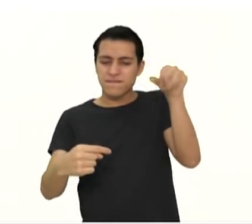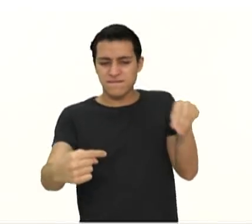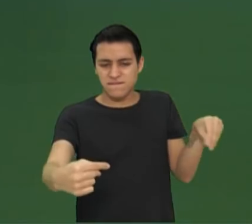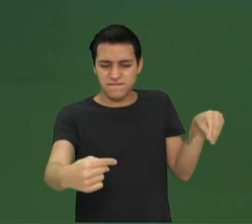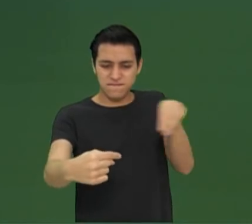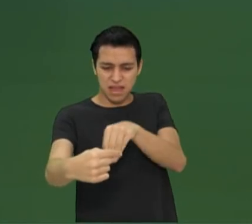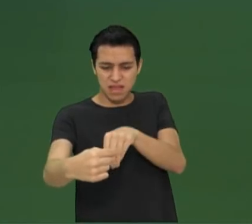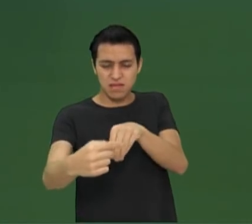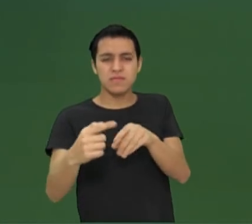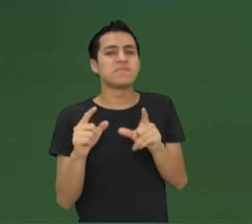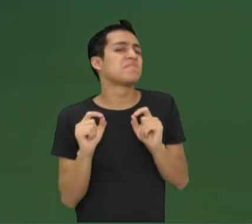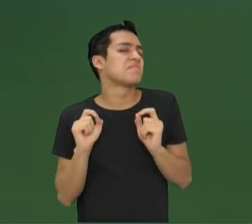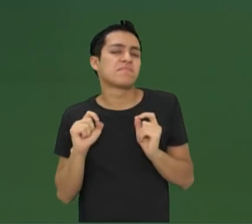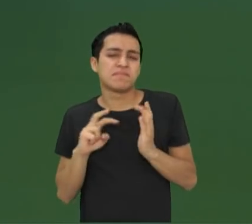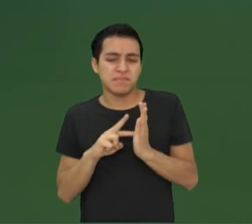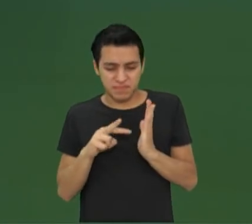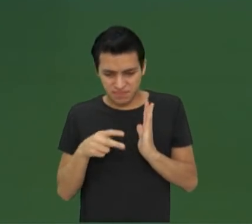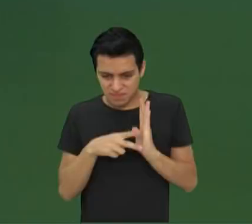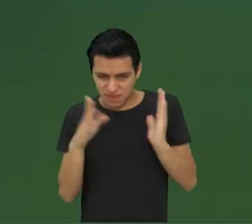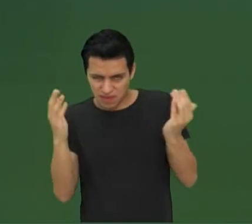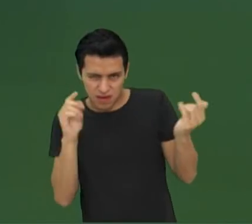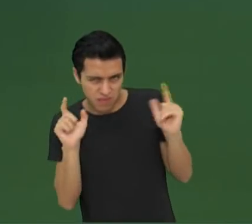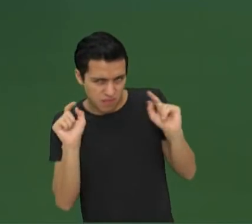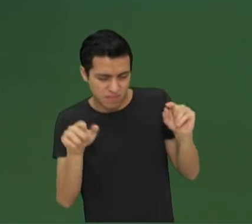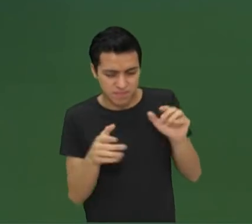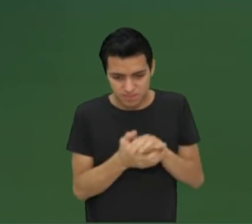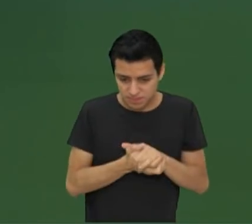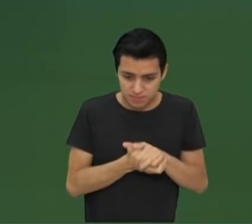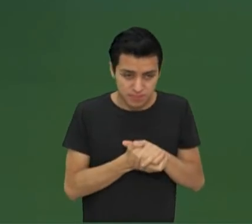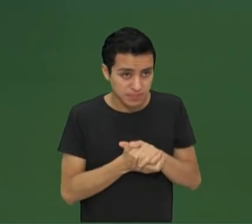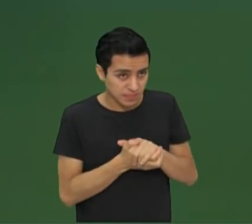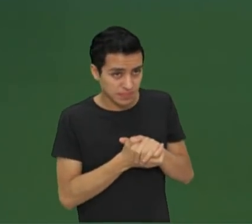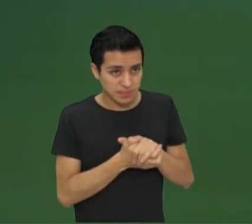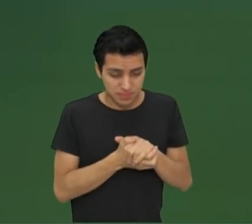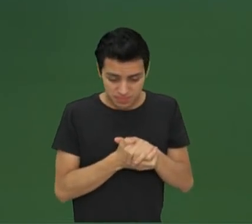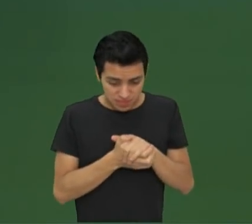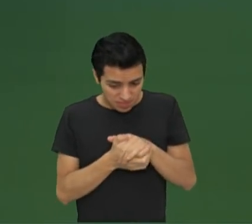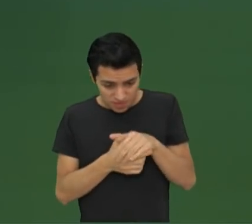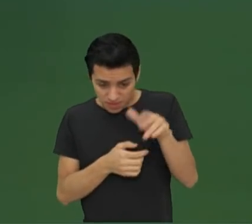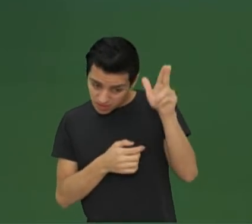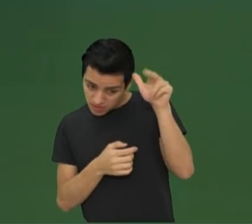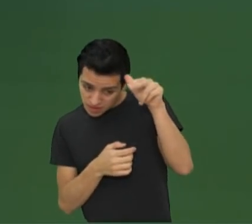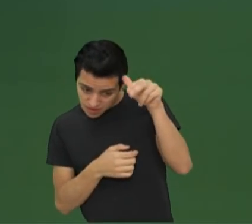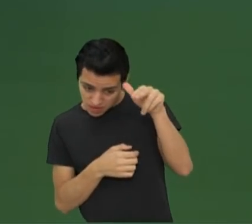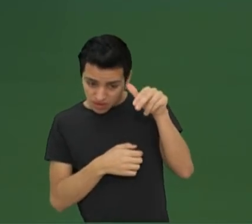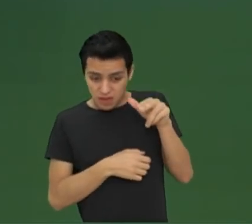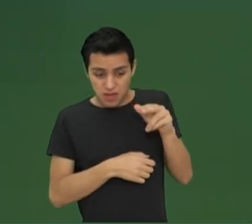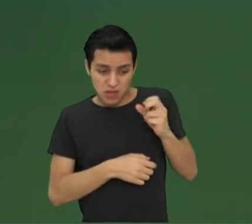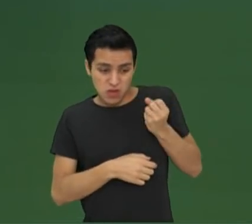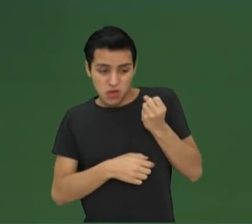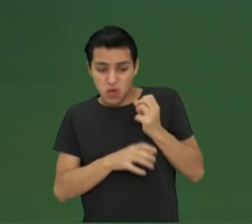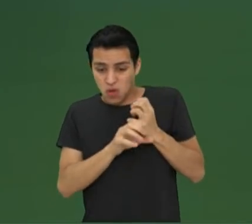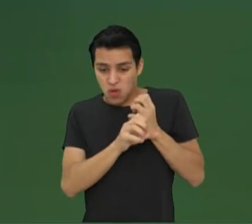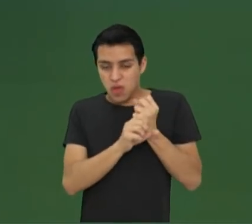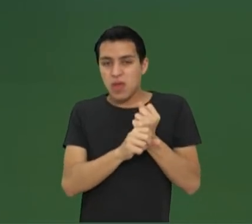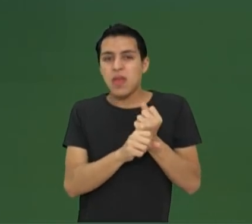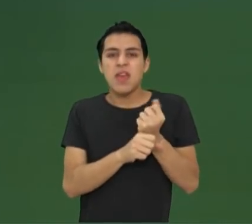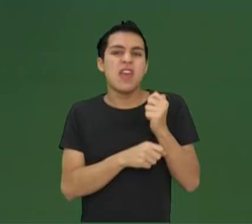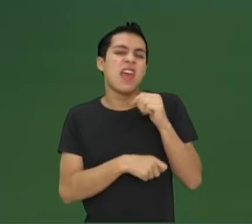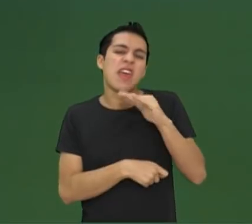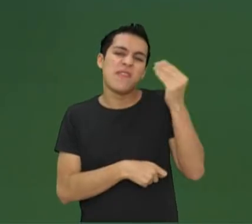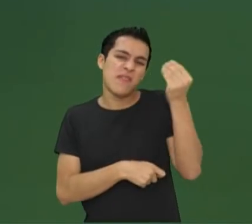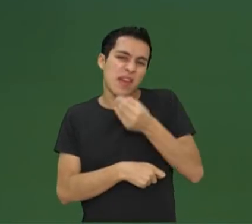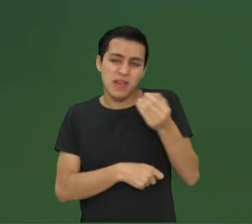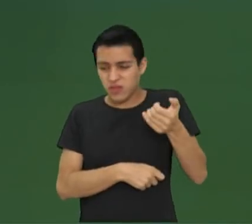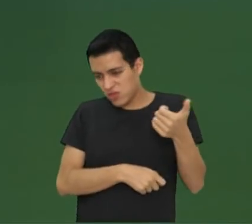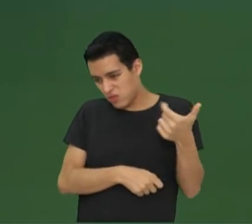de movimentar o cavalo, ele analisou o seguinte: o meu cavalo, no valor relativo, ele é mais fraco